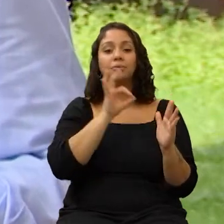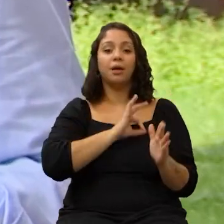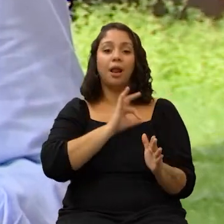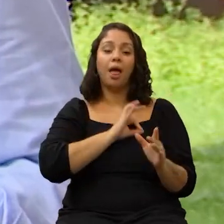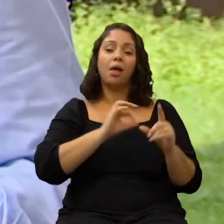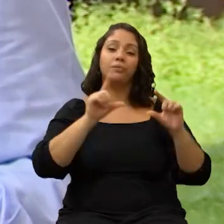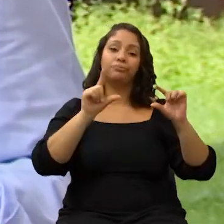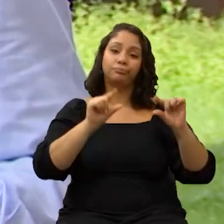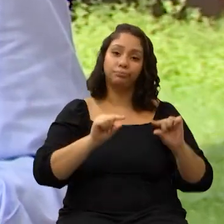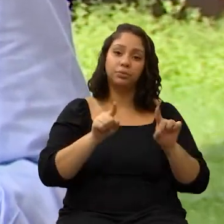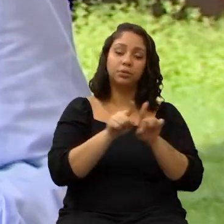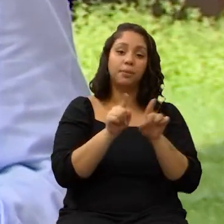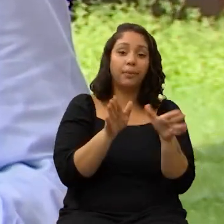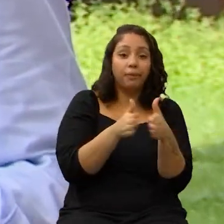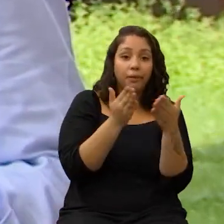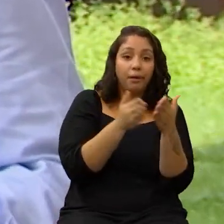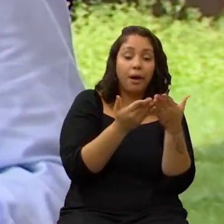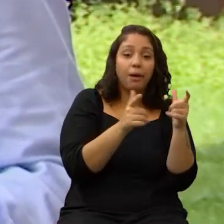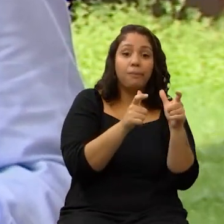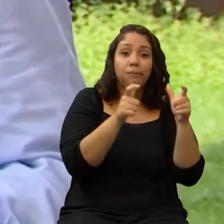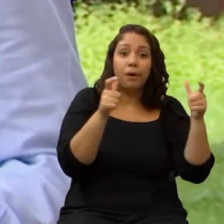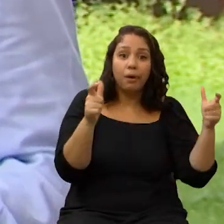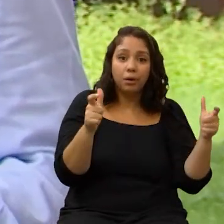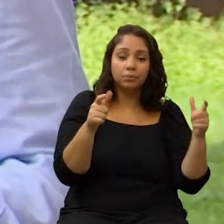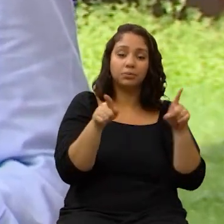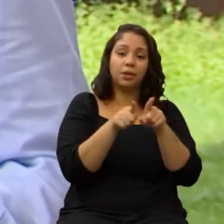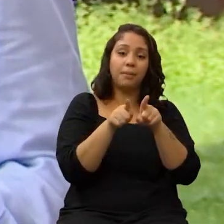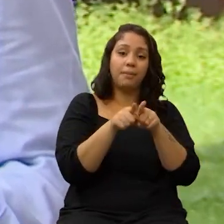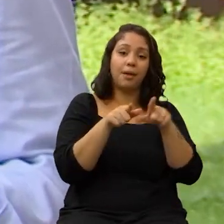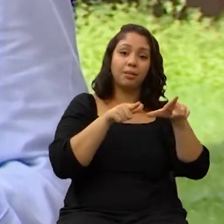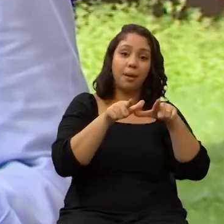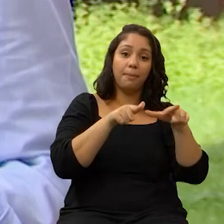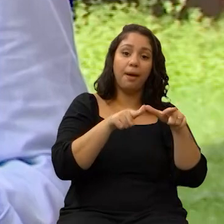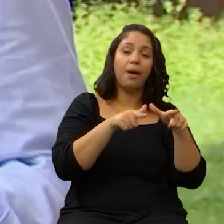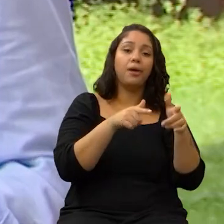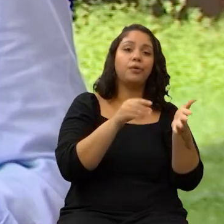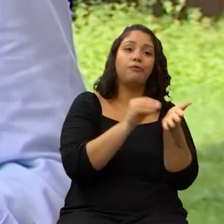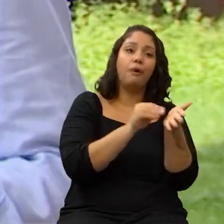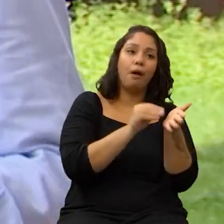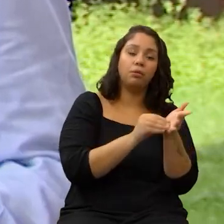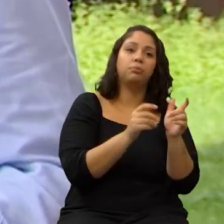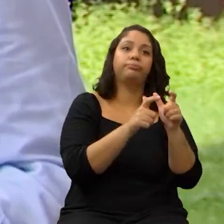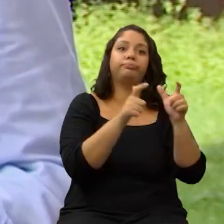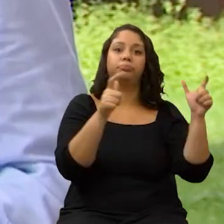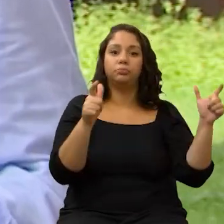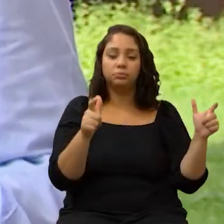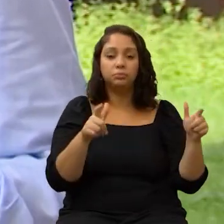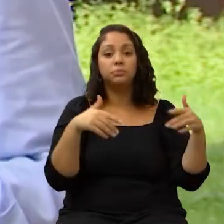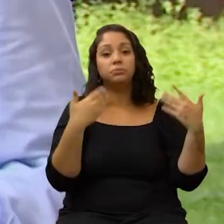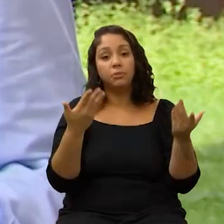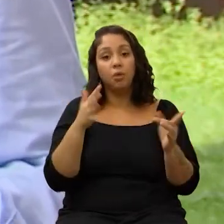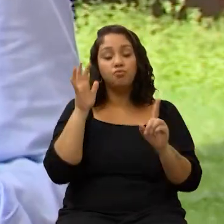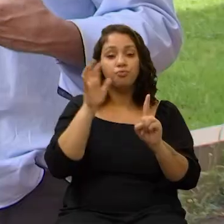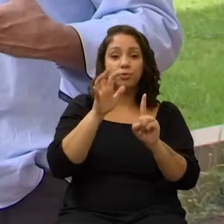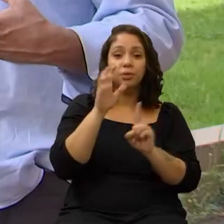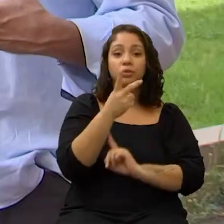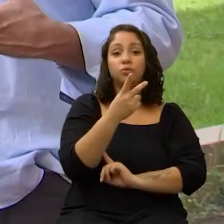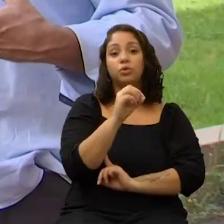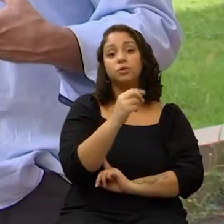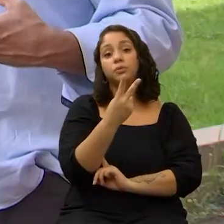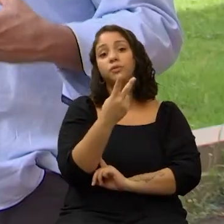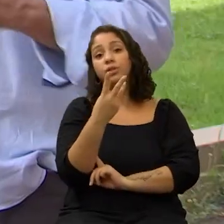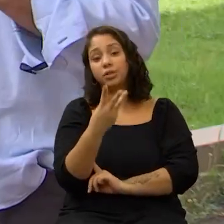redução da renda e de aumento da pobreza e do desemprego. Esta mudança para esse ano de 23 vai